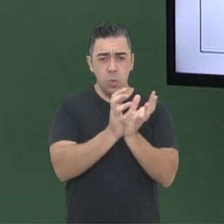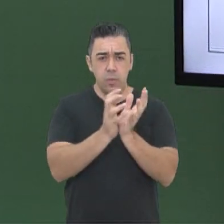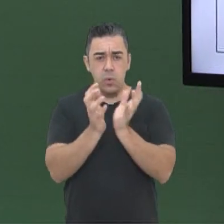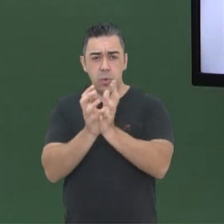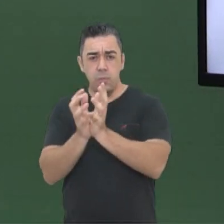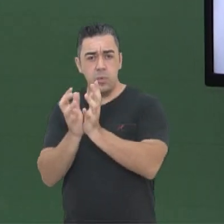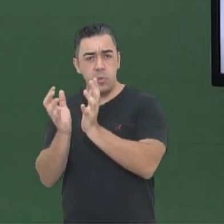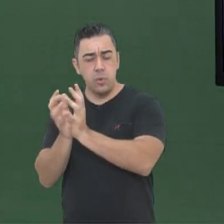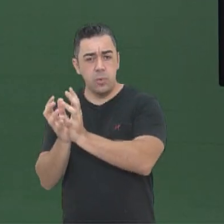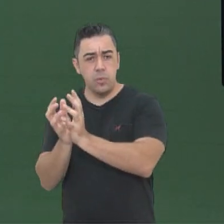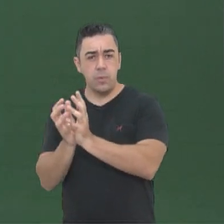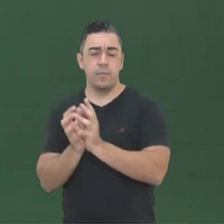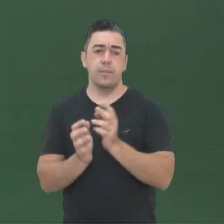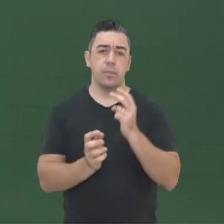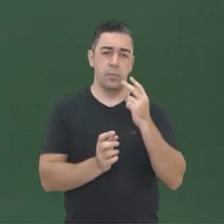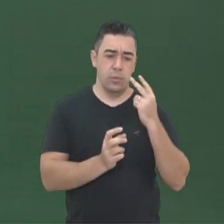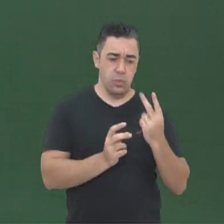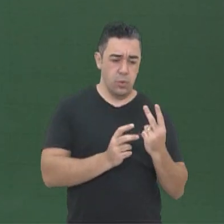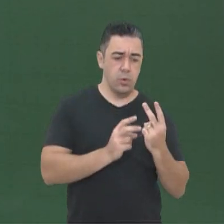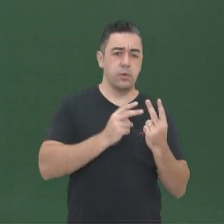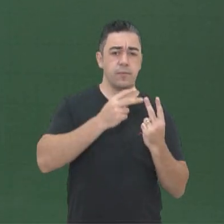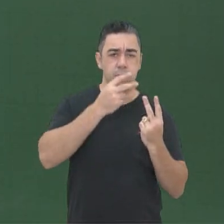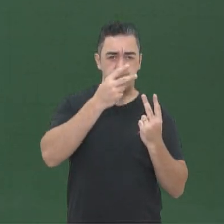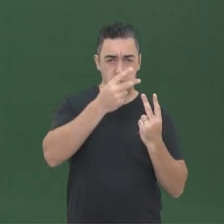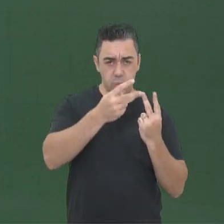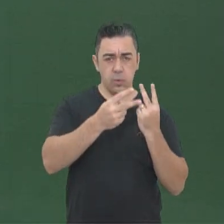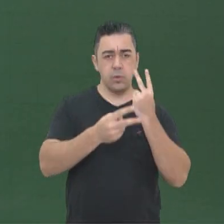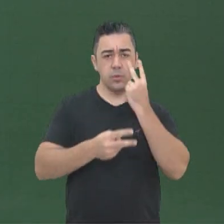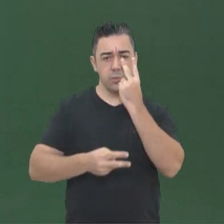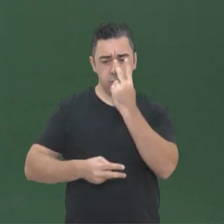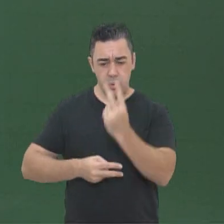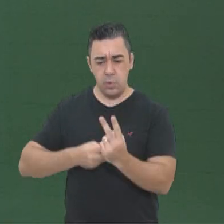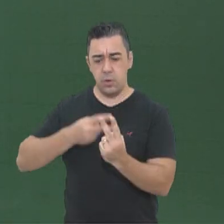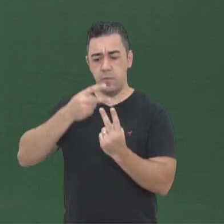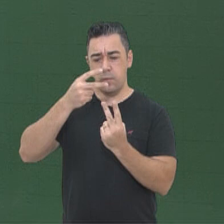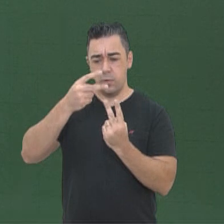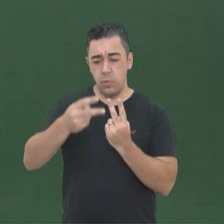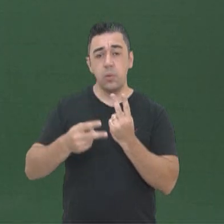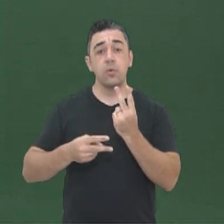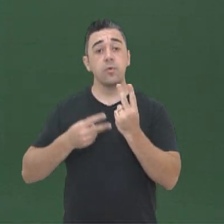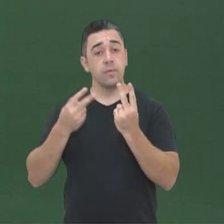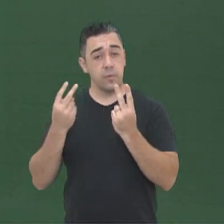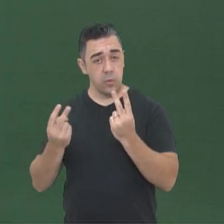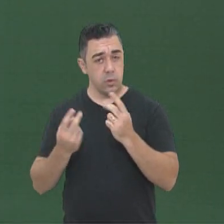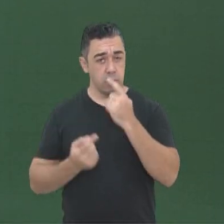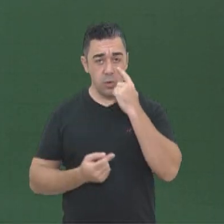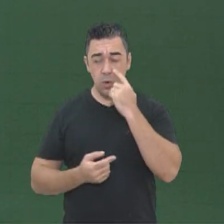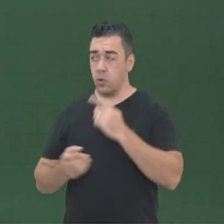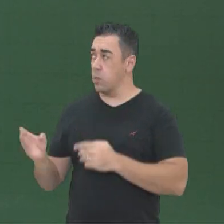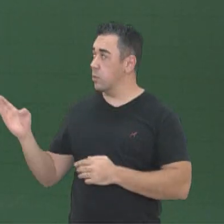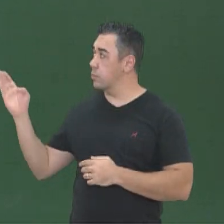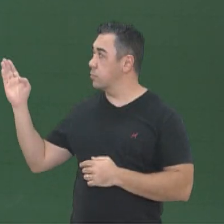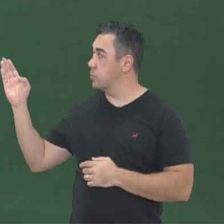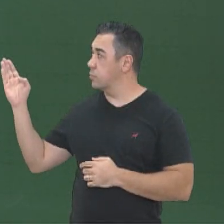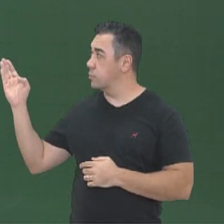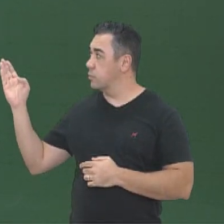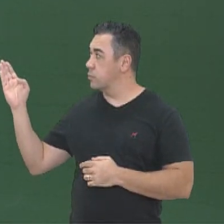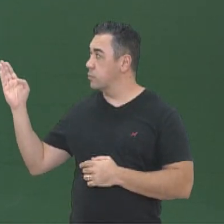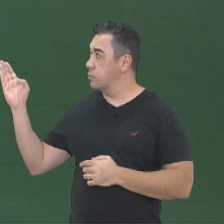tiro fora da raiz? Eu tenho que fazer grupinhos de 2 em 2. Então, eu vou fazer assim, ó. Vai ficar 2 ao